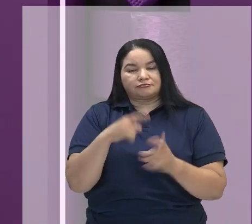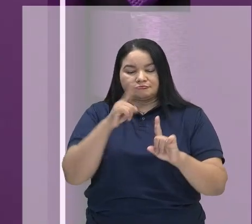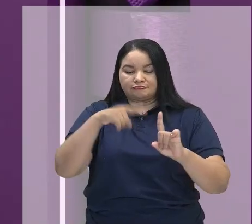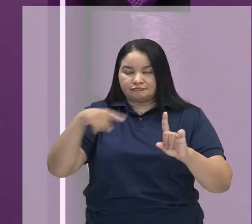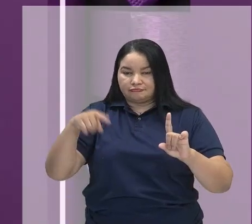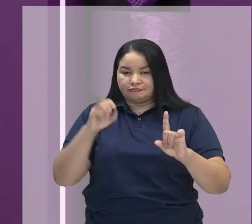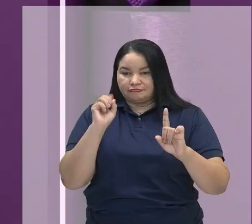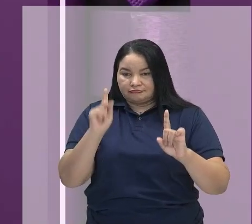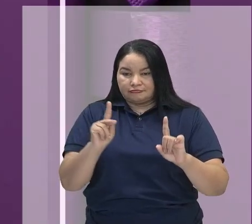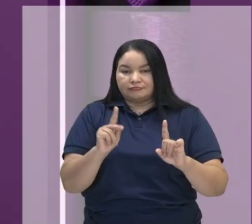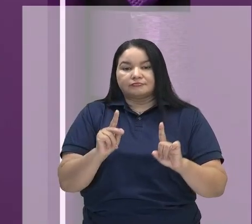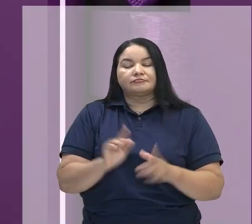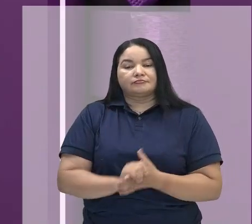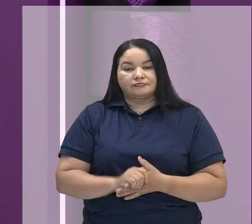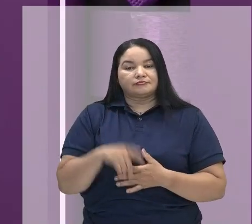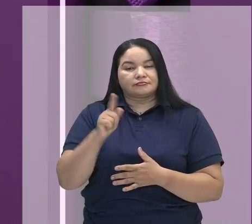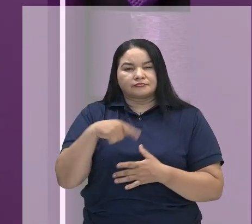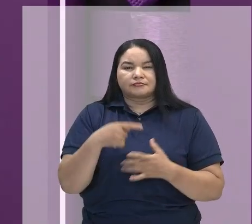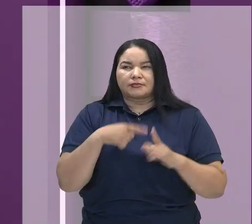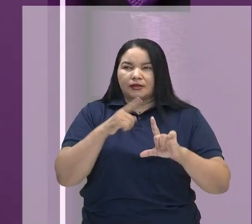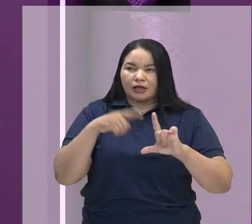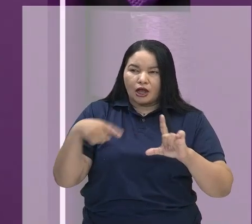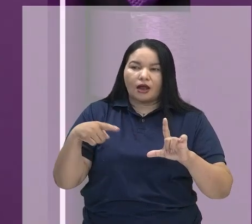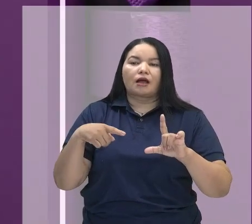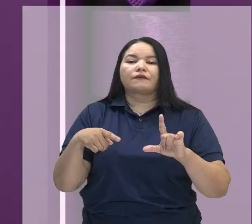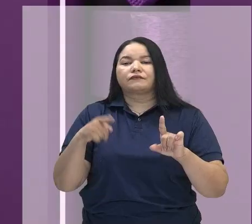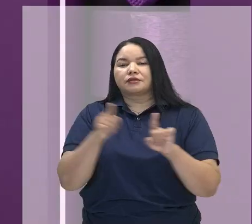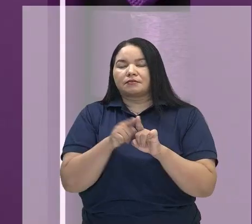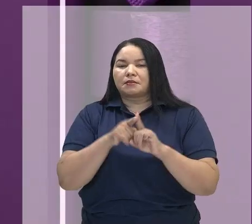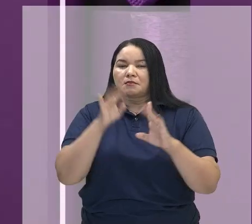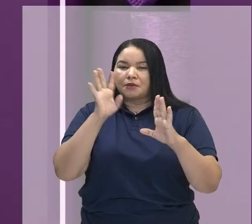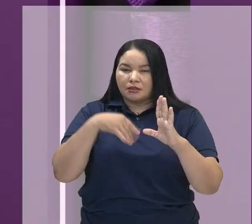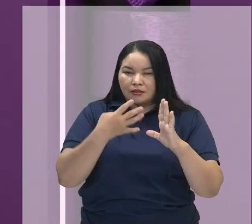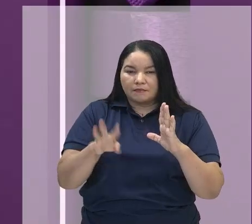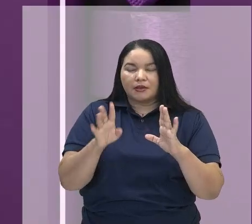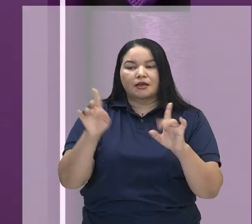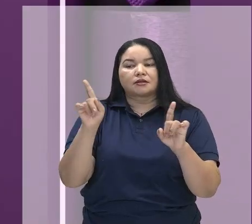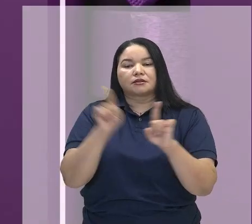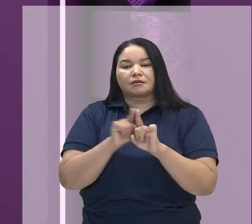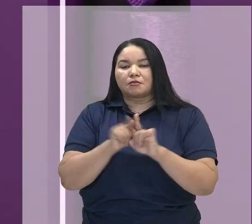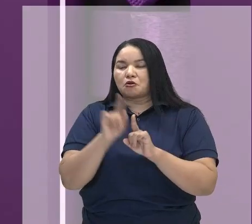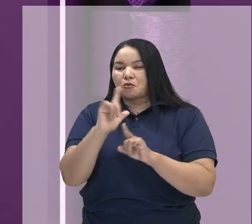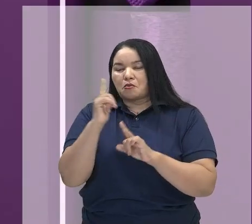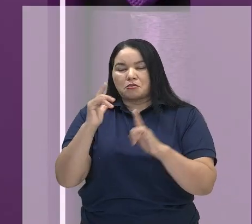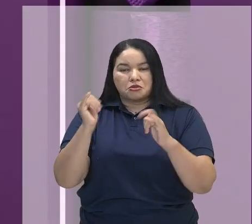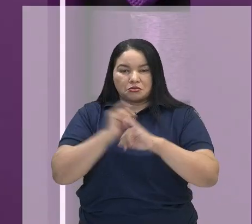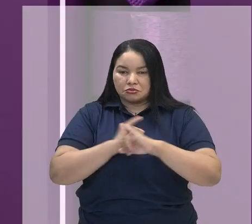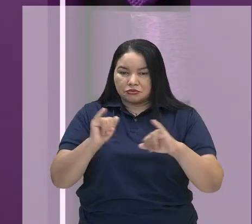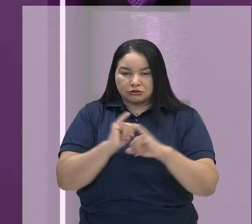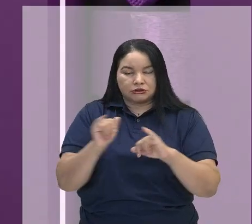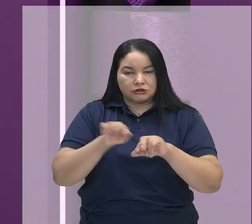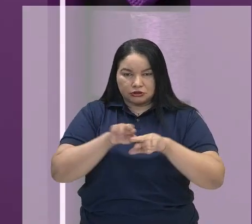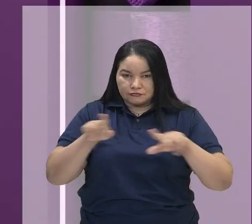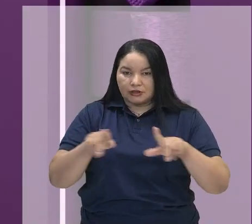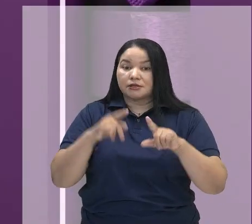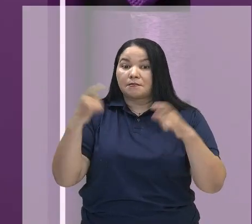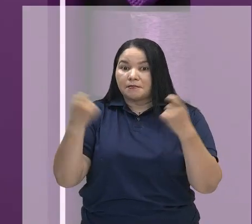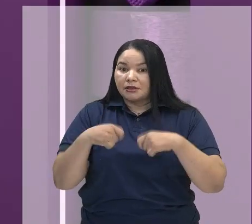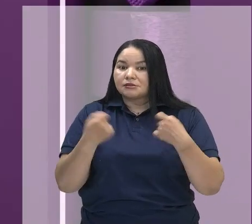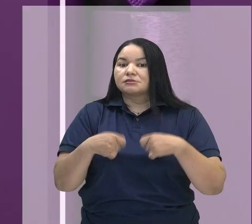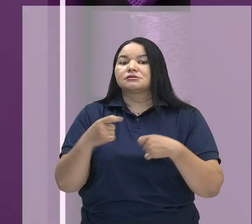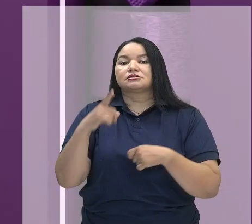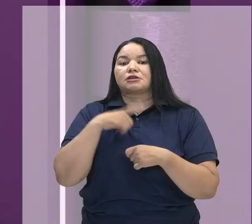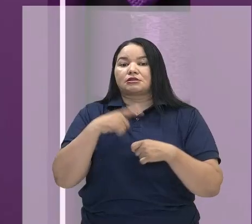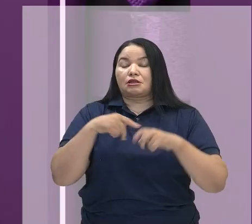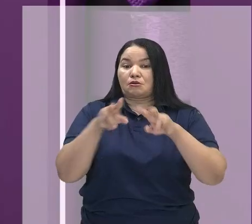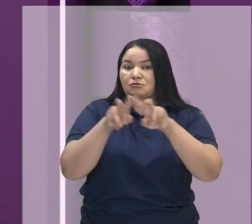certo? E isso serve não só para gráficos, para tabelas e para qualquer outra notícia. E também precisa ter ali o